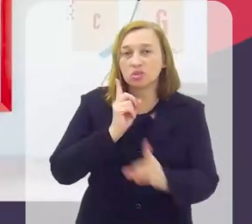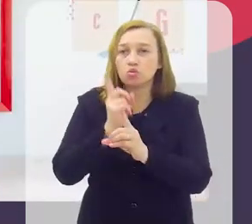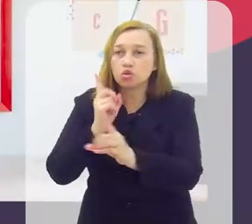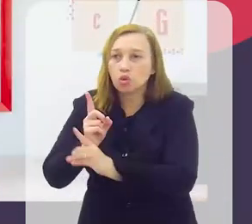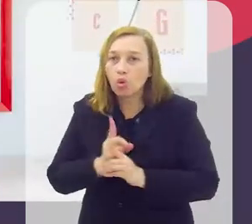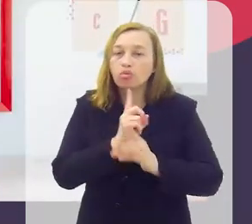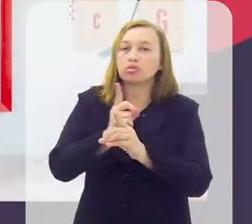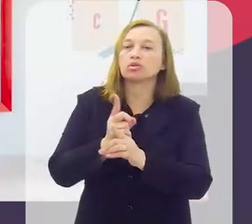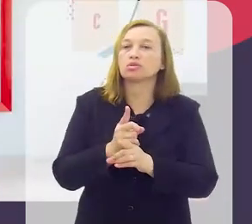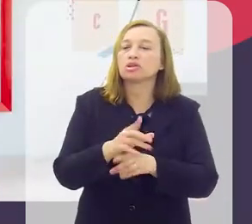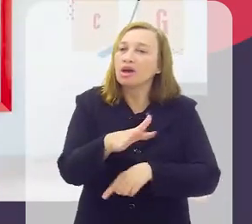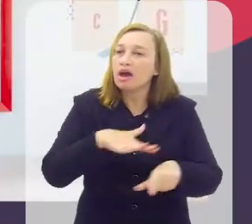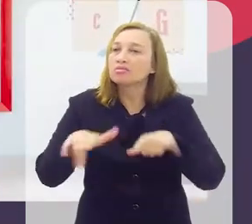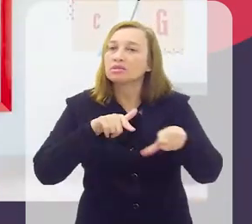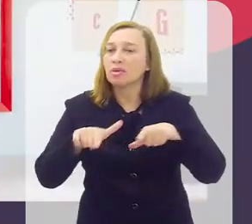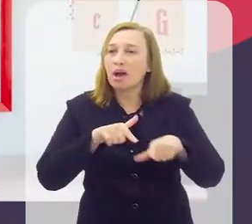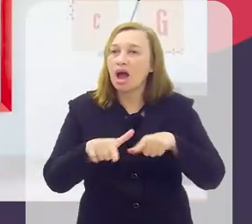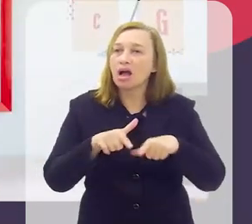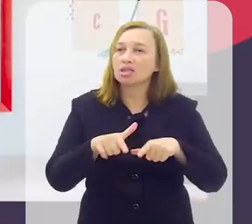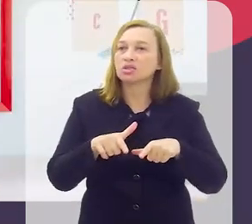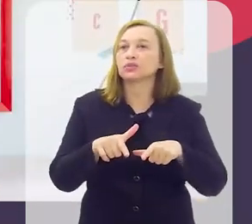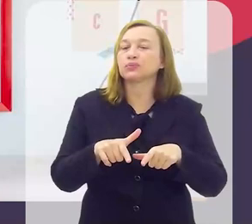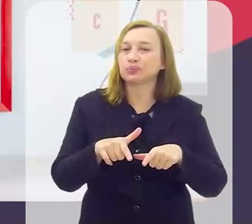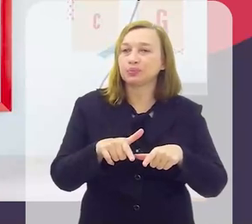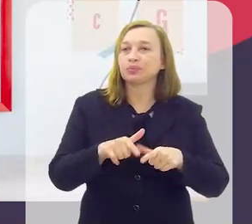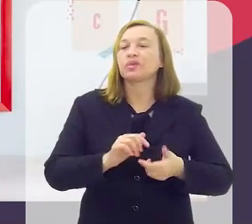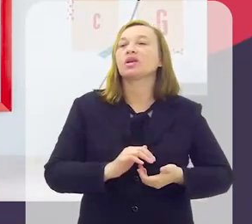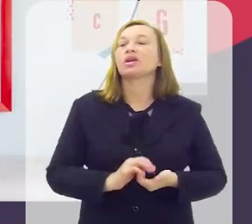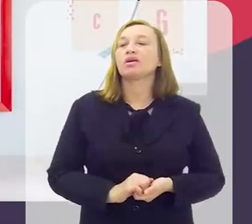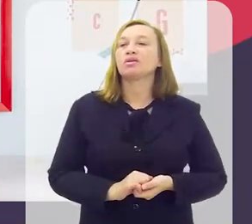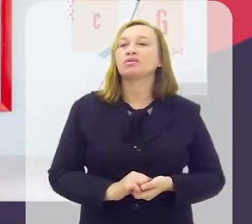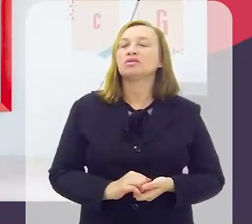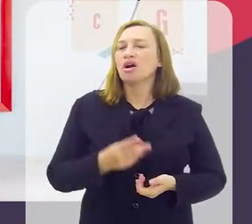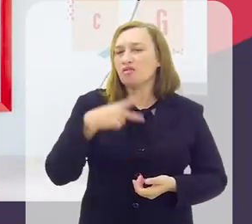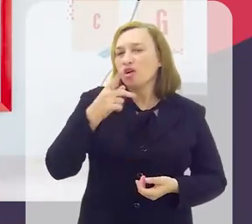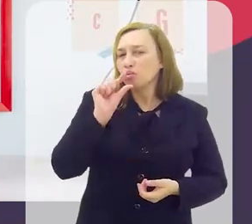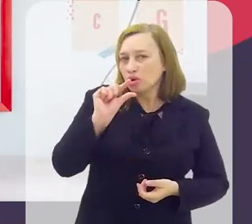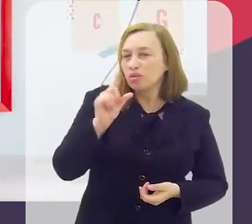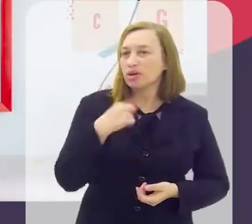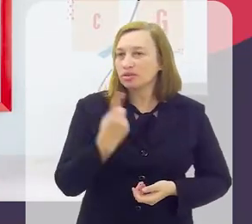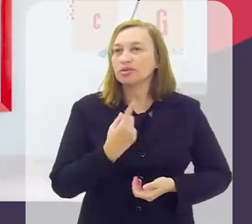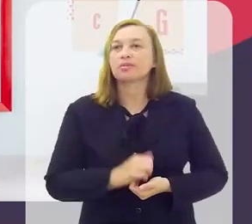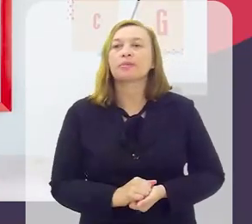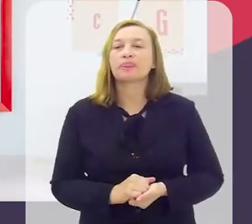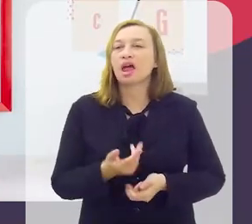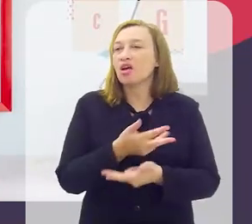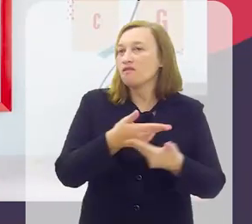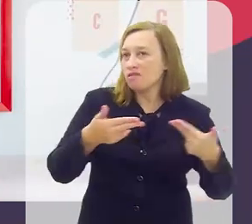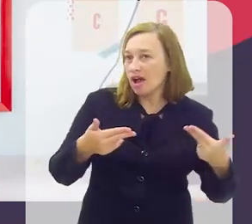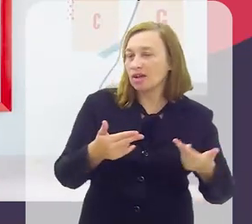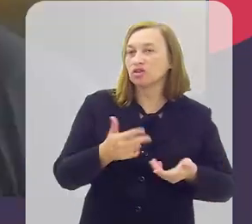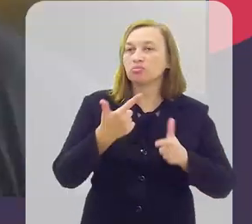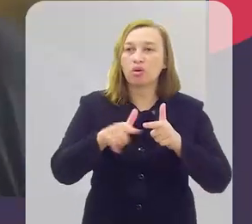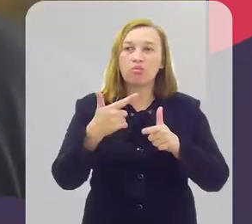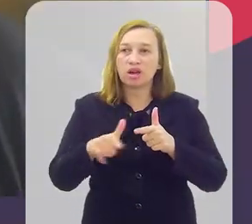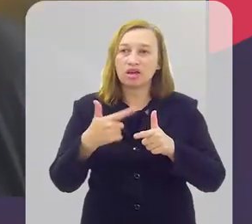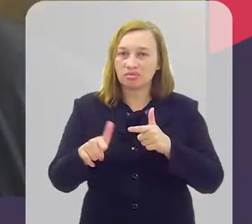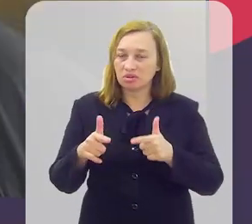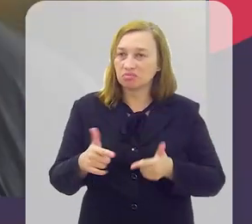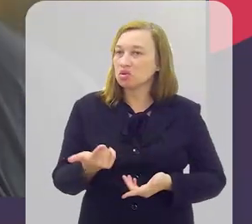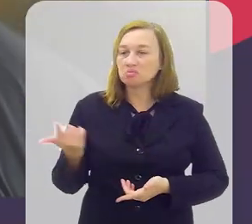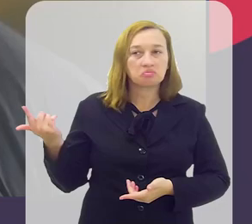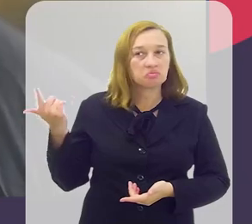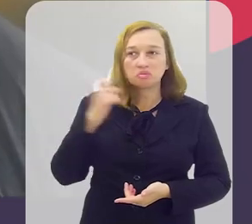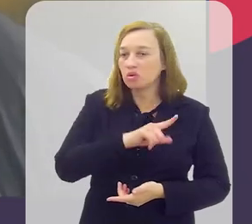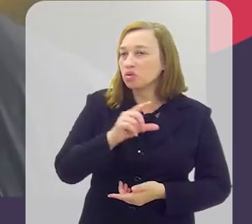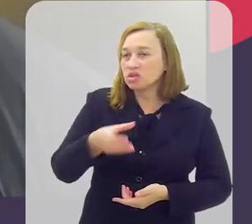vocês encontram, durante a atividade da profissão, Ralph. Conta um pouquinho pra gente também. São vários os problemas, desde quando